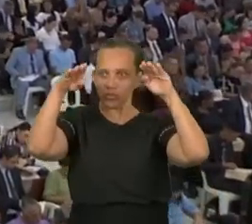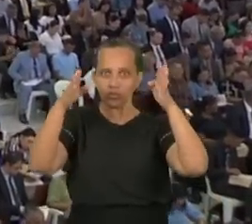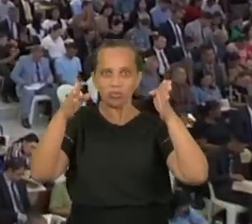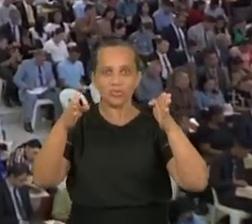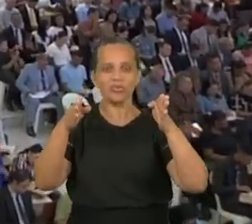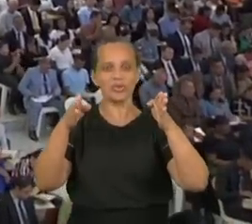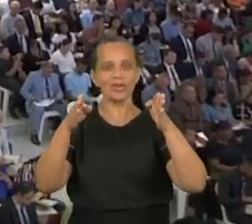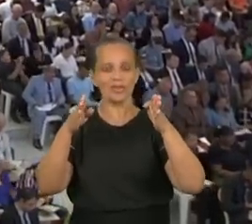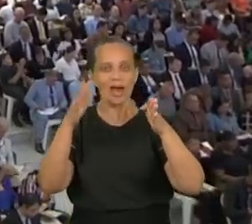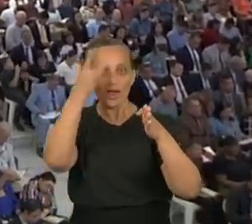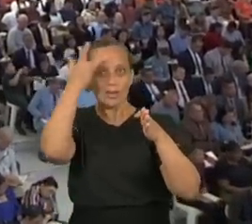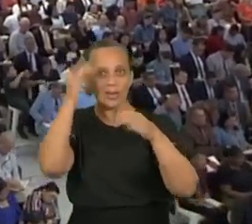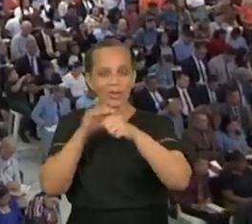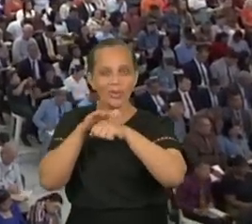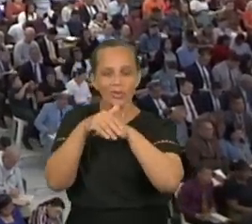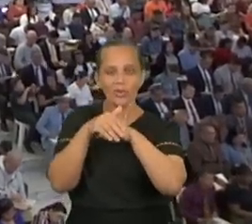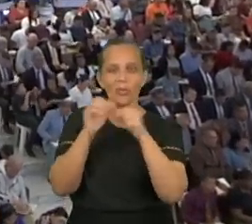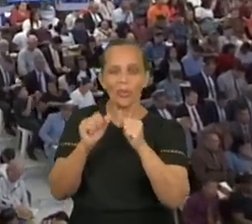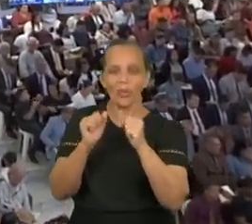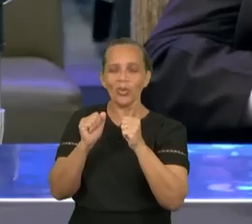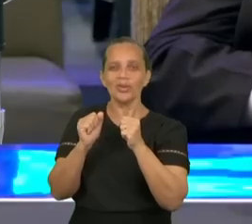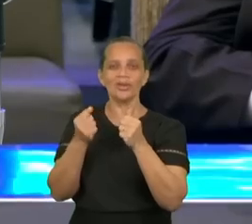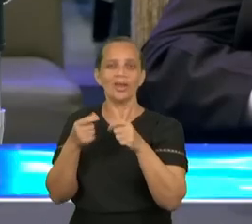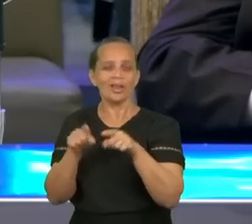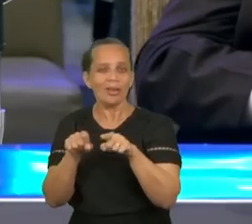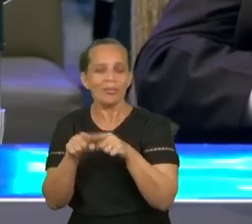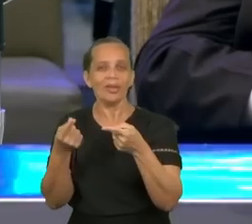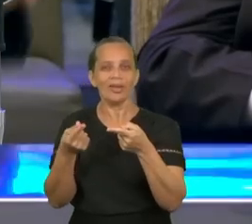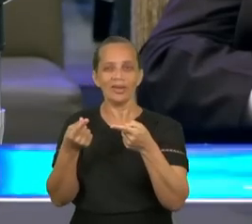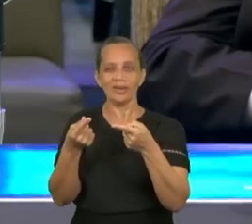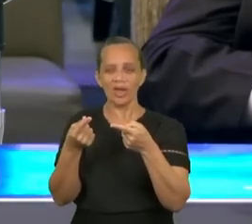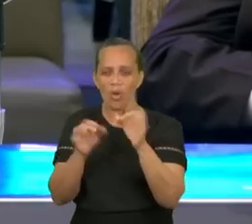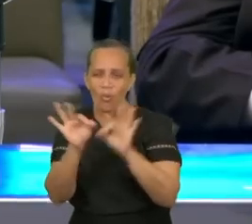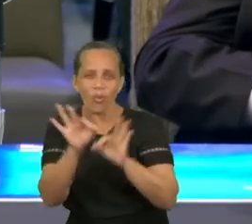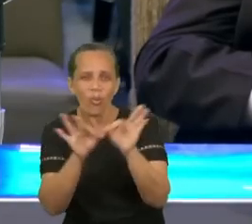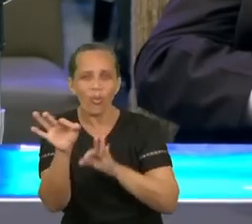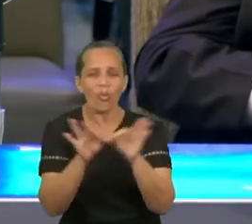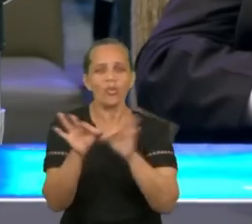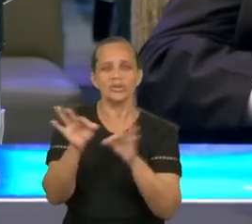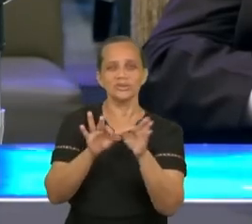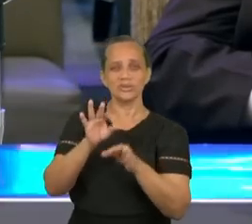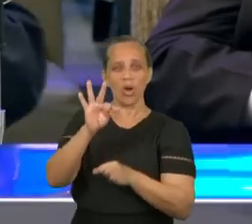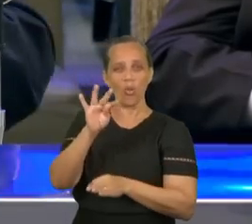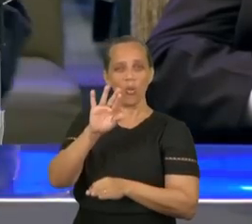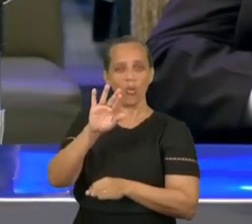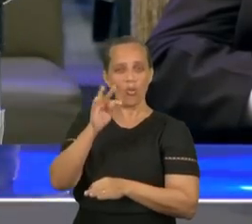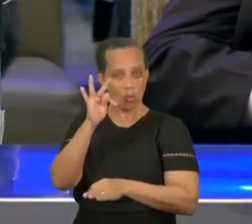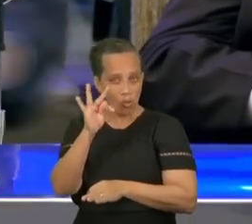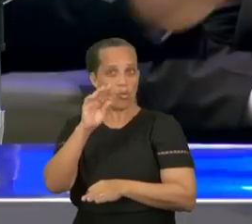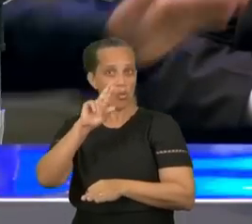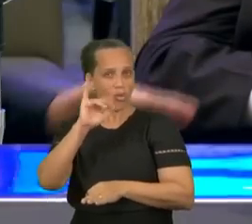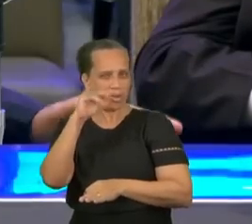frios à noite também para colocar o trigo bateu a semente no teto era